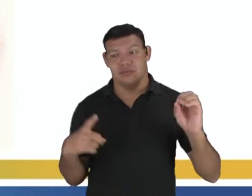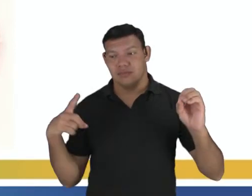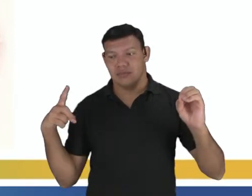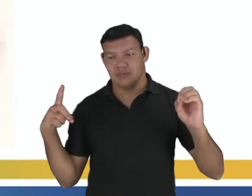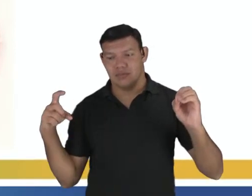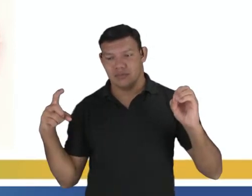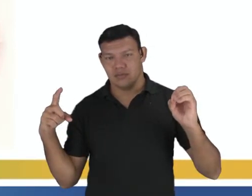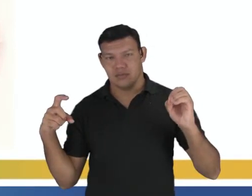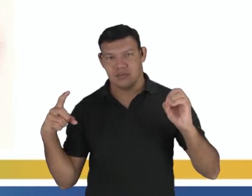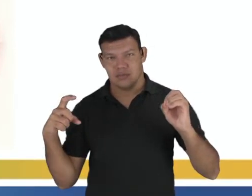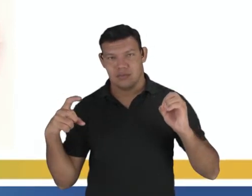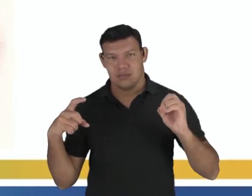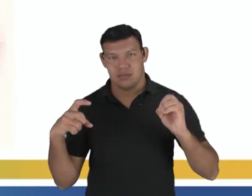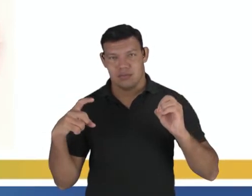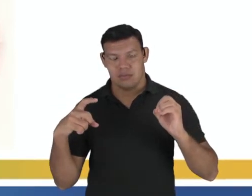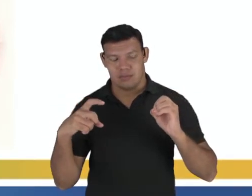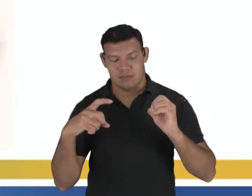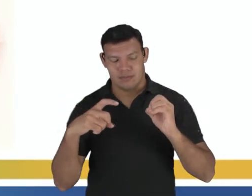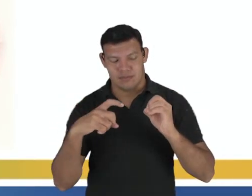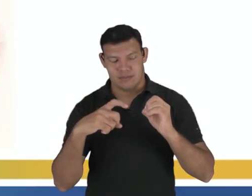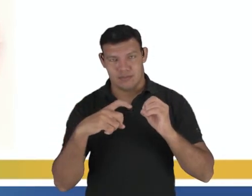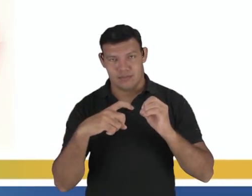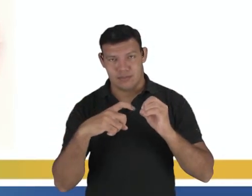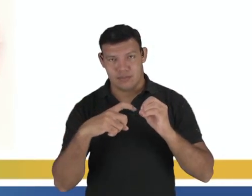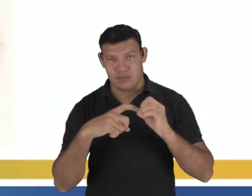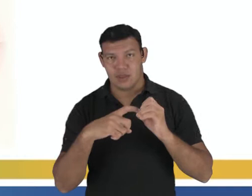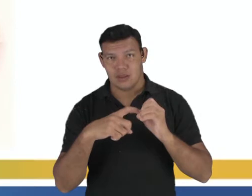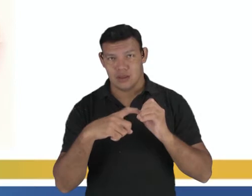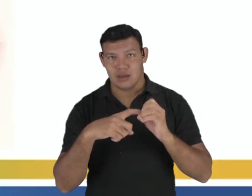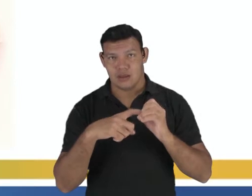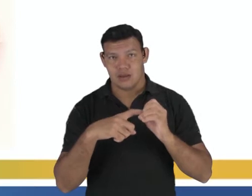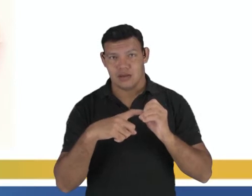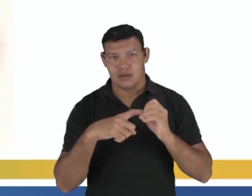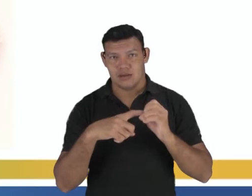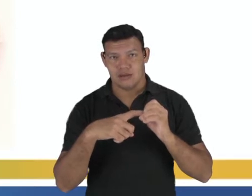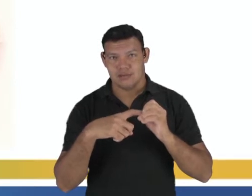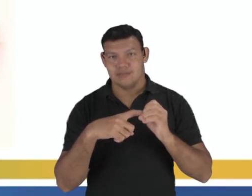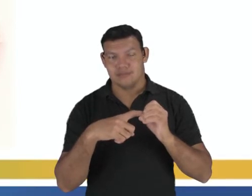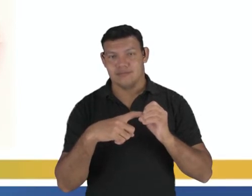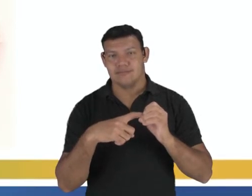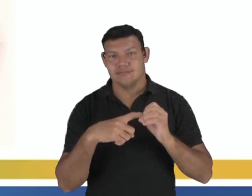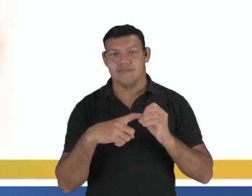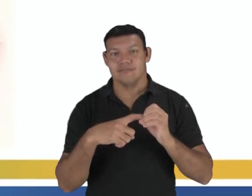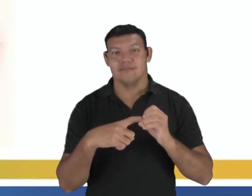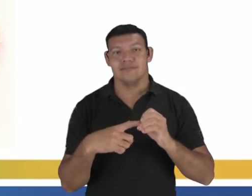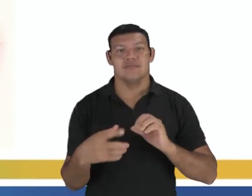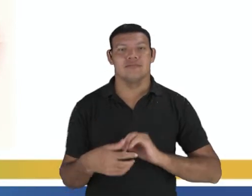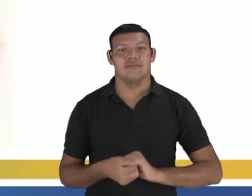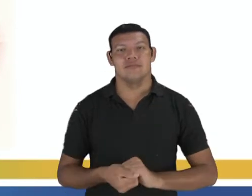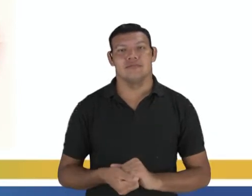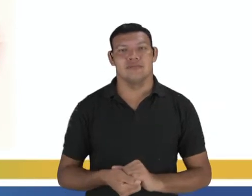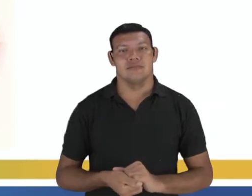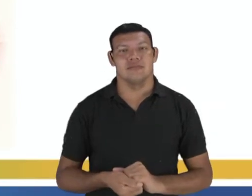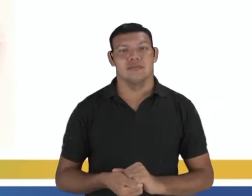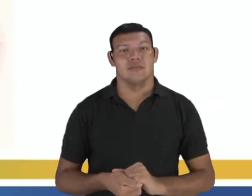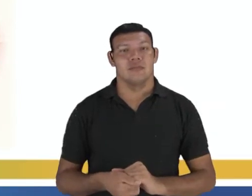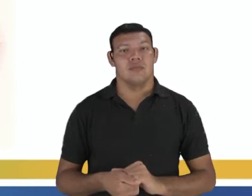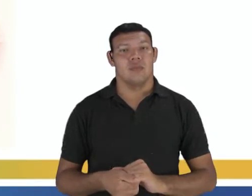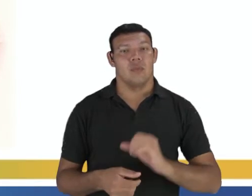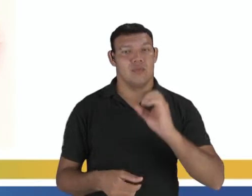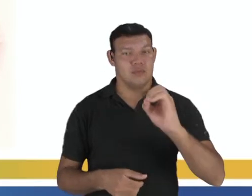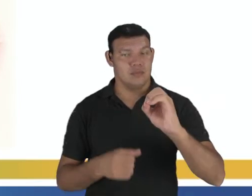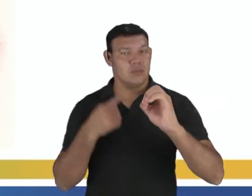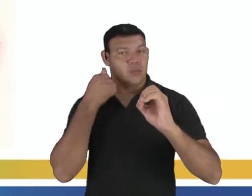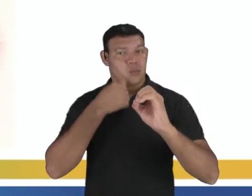gameta masculino tem que passar pela Corona radiata zona pelúcida e membrana plasmática dessas células então o gameta feminino